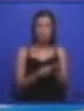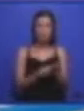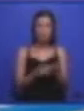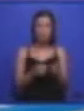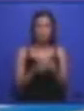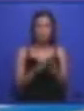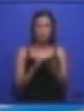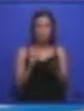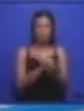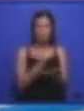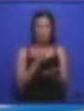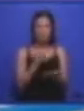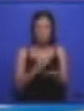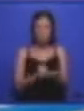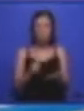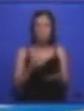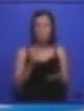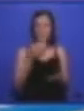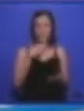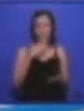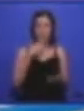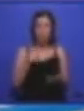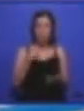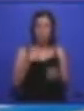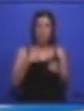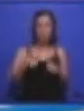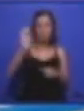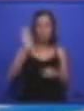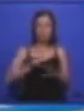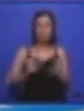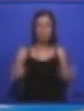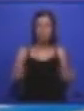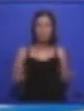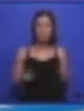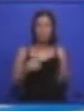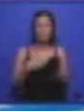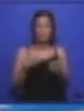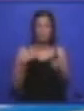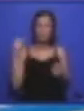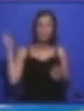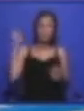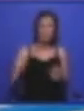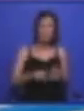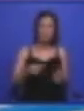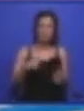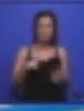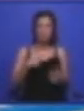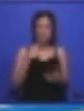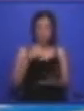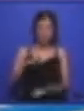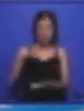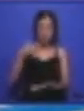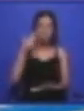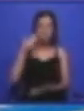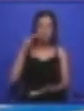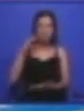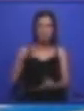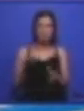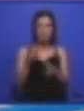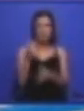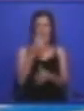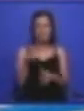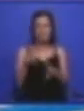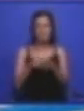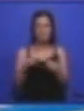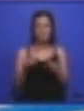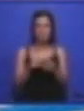pagou-me o passaporte e ainda mesmo prestou dinheiro para eu levar. Só que eu fiz questão, quando voltei, vinha com um saco de plástico cheio de dólares